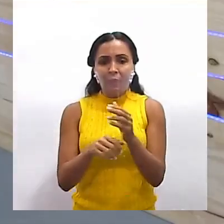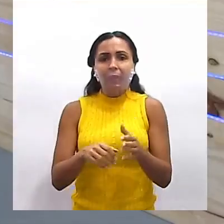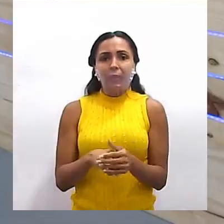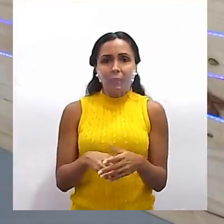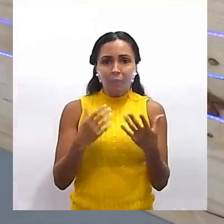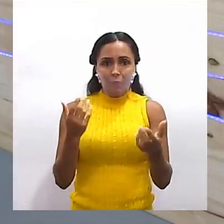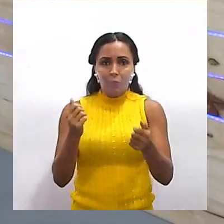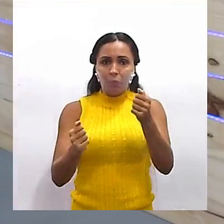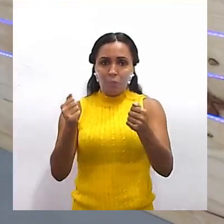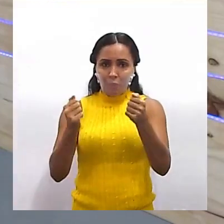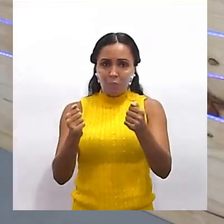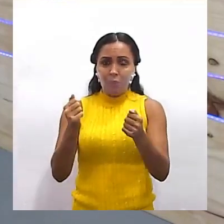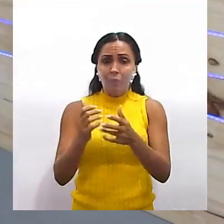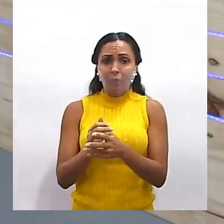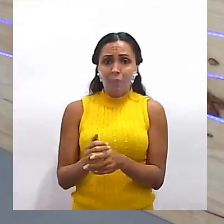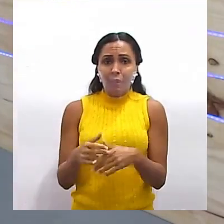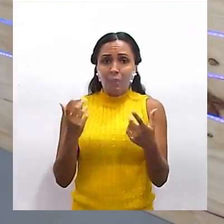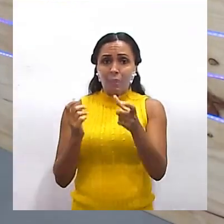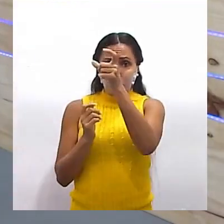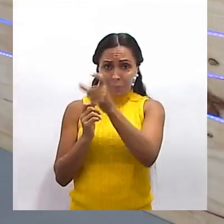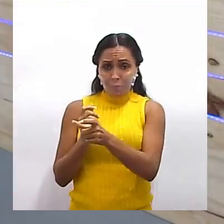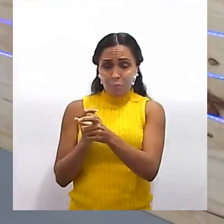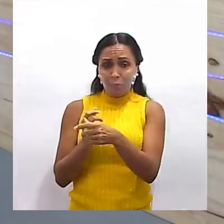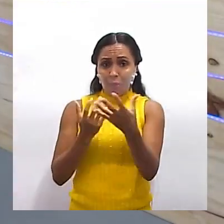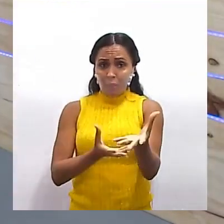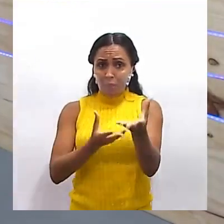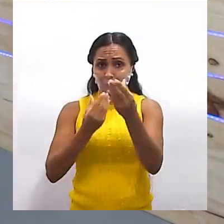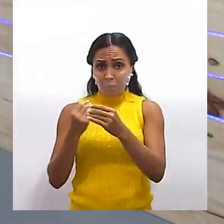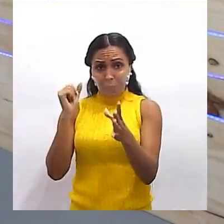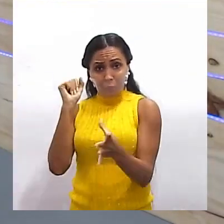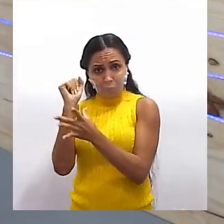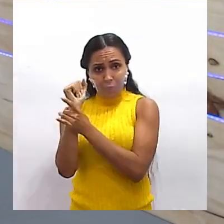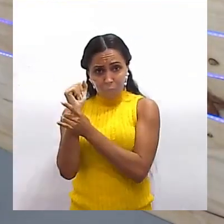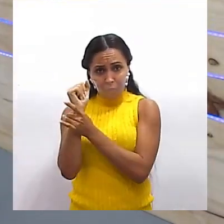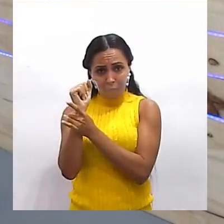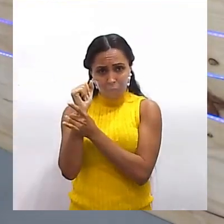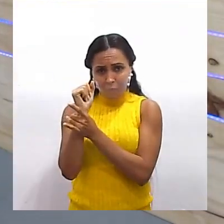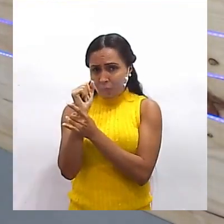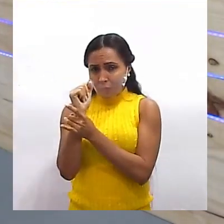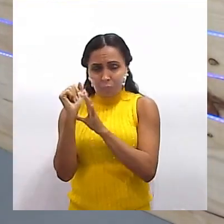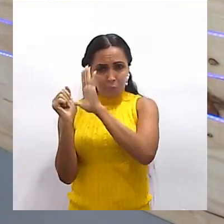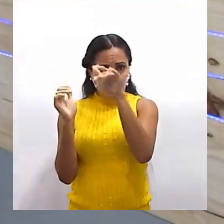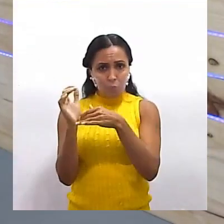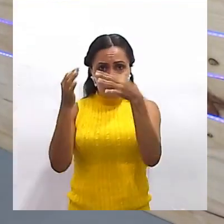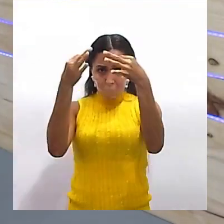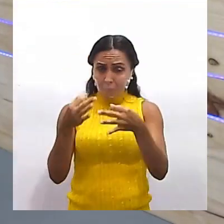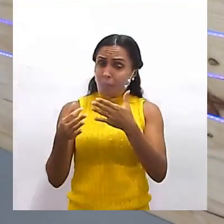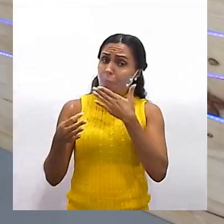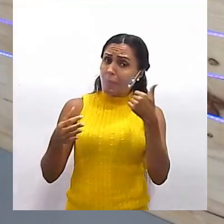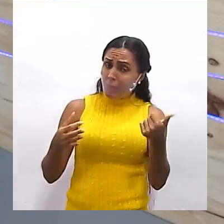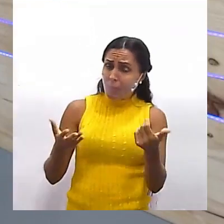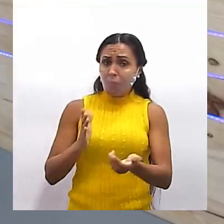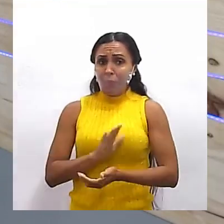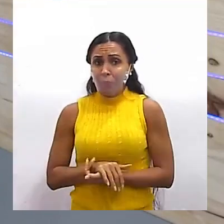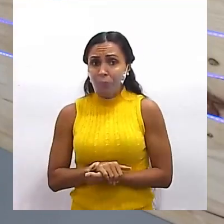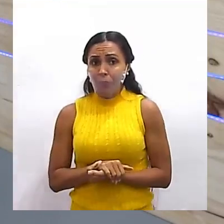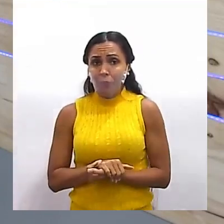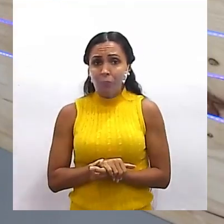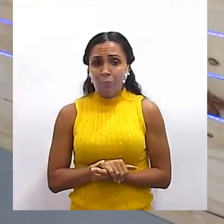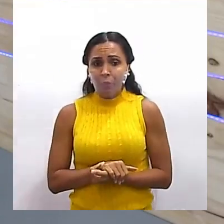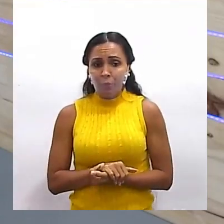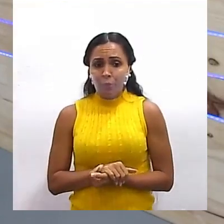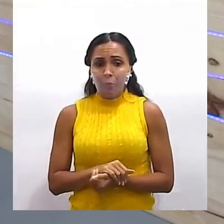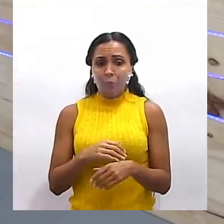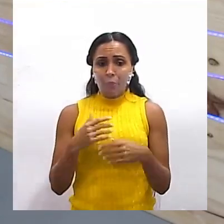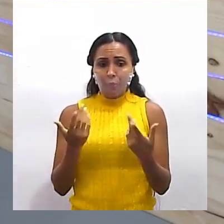veículo e que meu cliente final receba com segurança, vai ser melhor para mim. Por quê? Quanto mais, como eu já